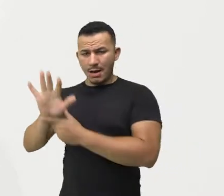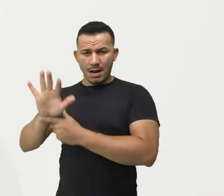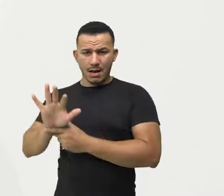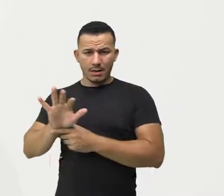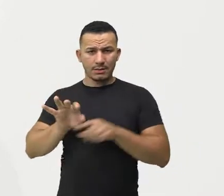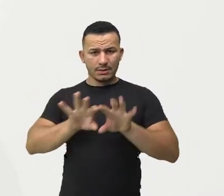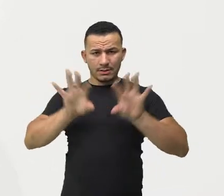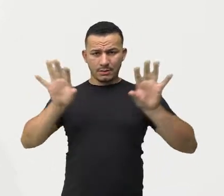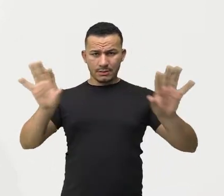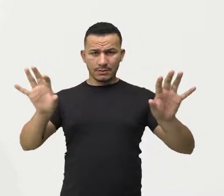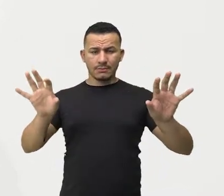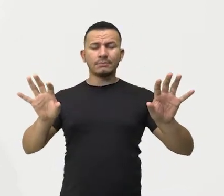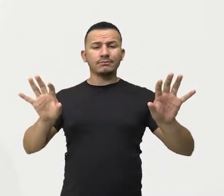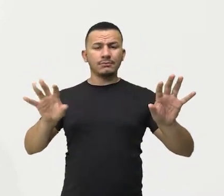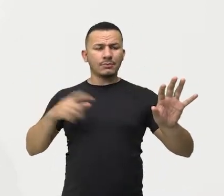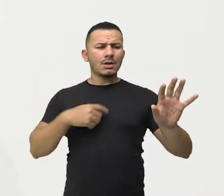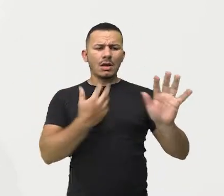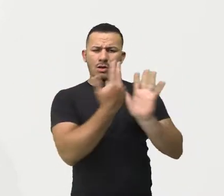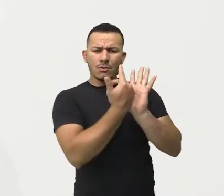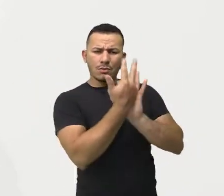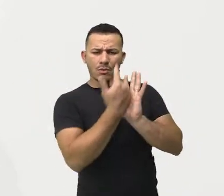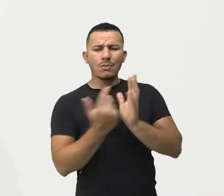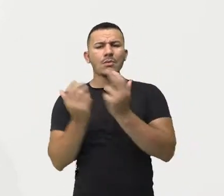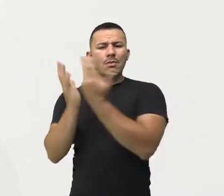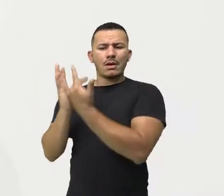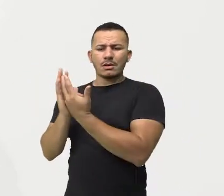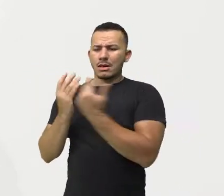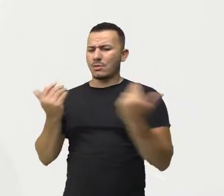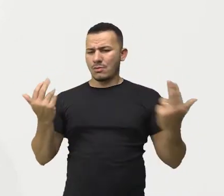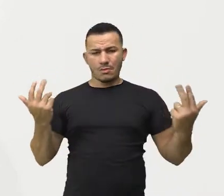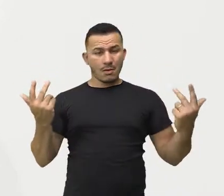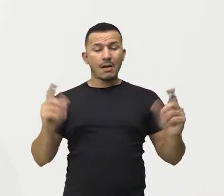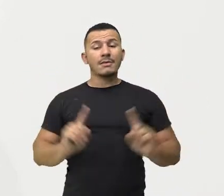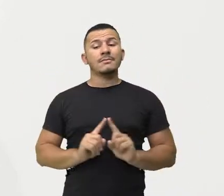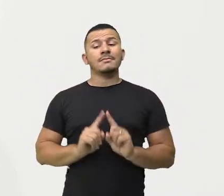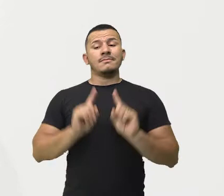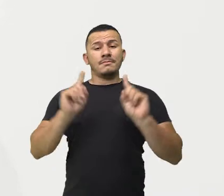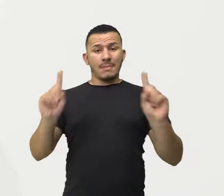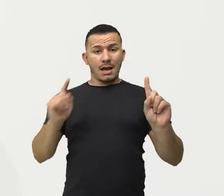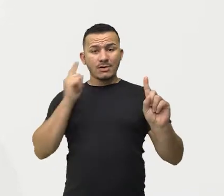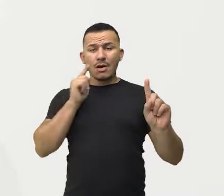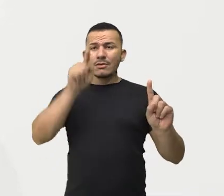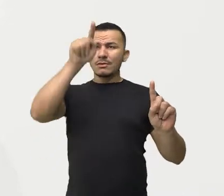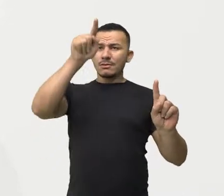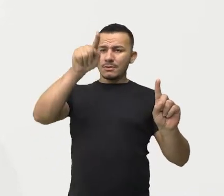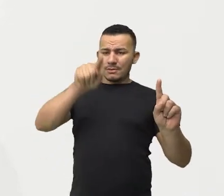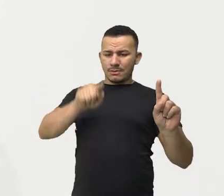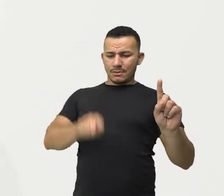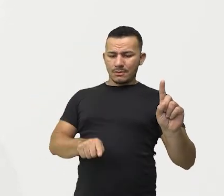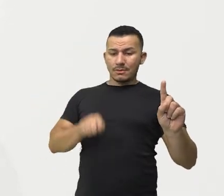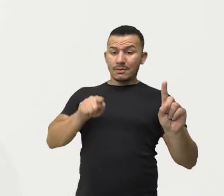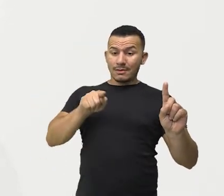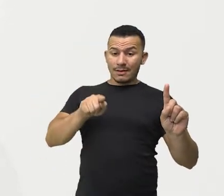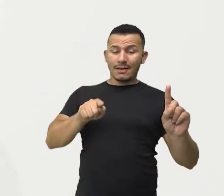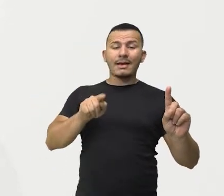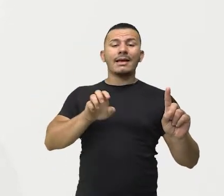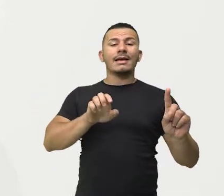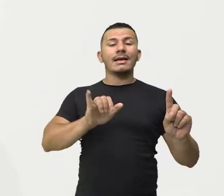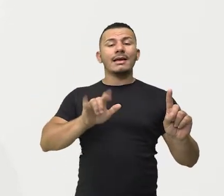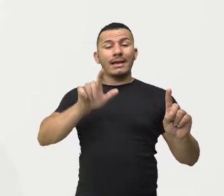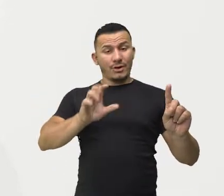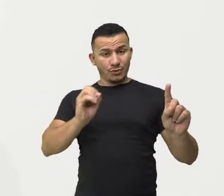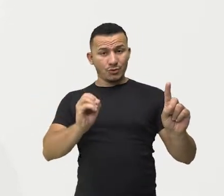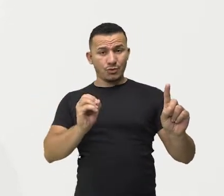Observem aqui, pessoal. Olha só, as duas figuras têm a mesma forma. Porém, está aqui o eixo. Olha, o olho no eixo,